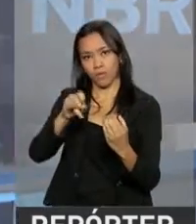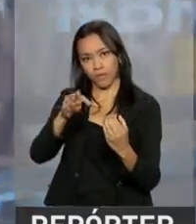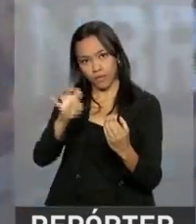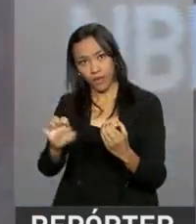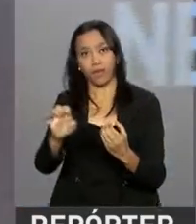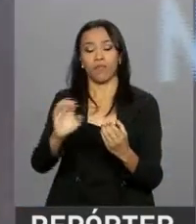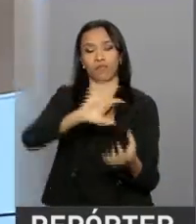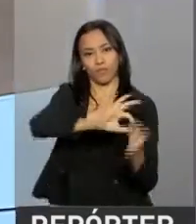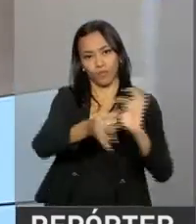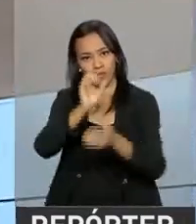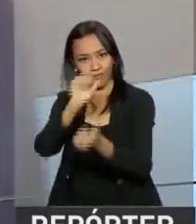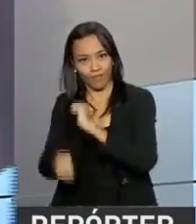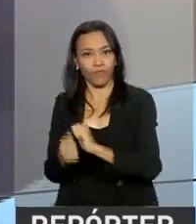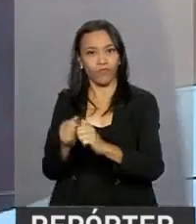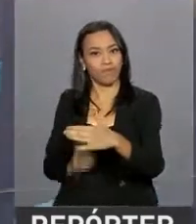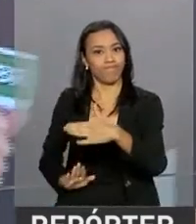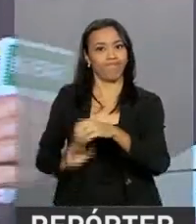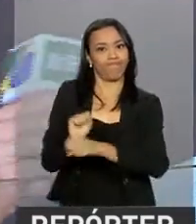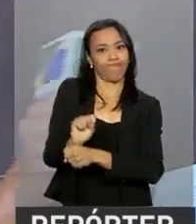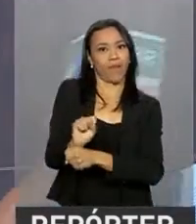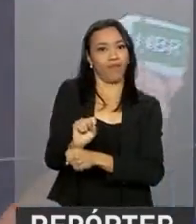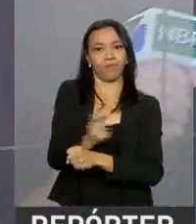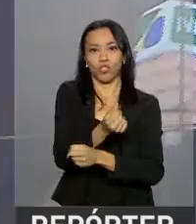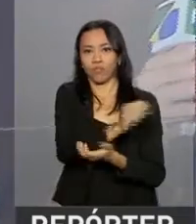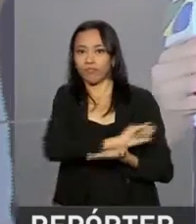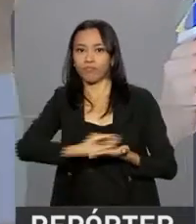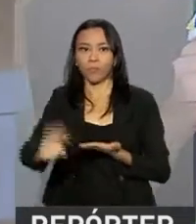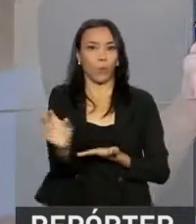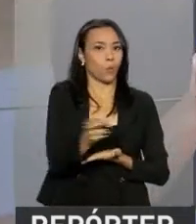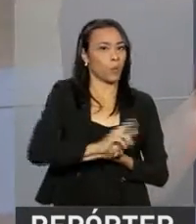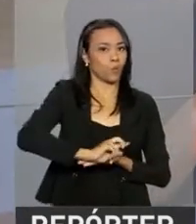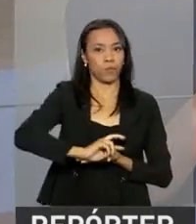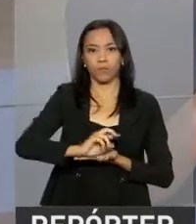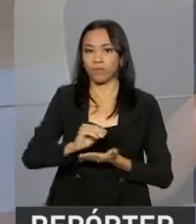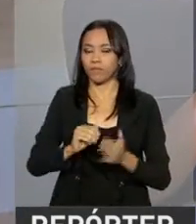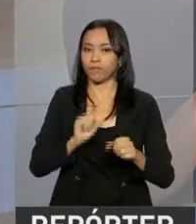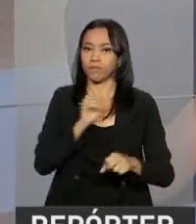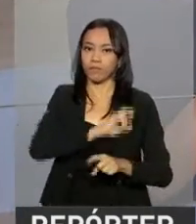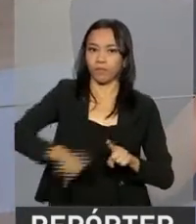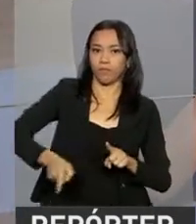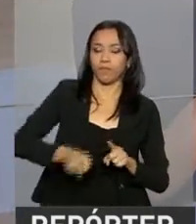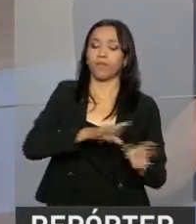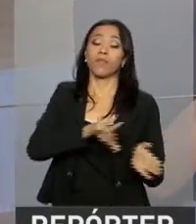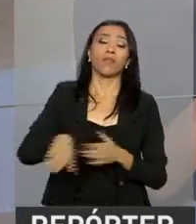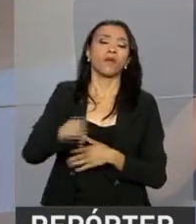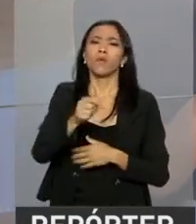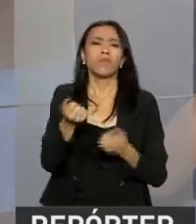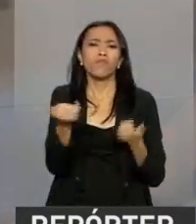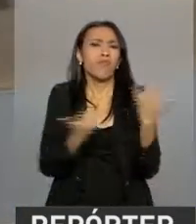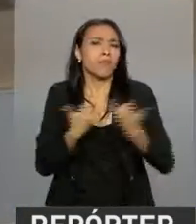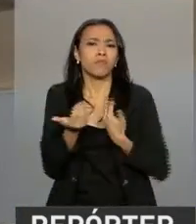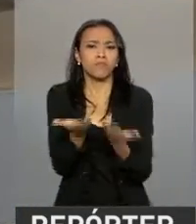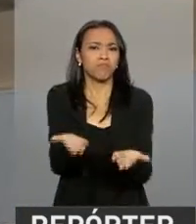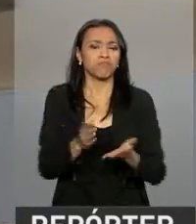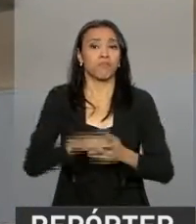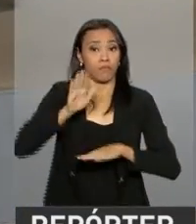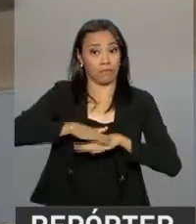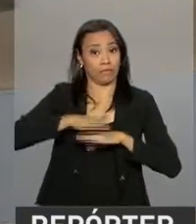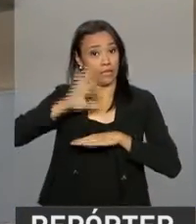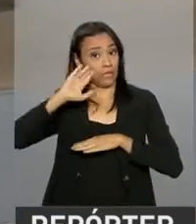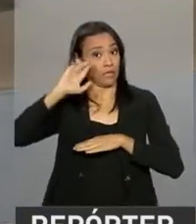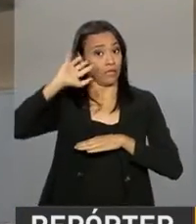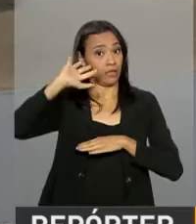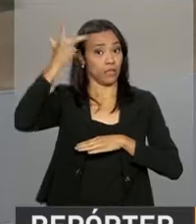Vamos conversar com a repórter Paola de Orte, que está lá no Palácio Planalto. Paola, quais são as informações? Pois é, Leandro, nessa decisão do Tribunal